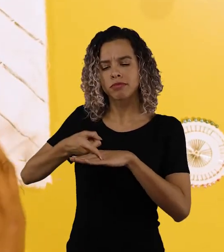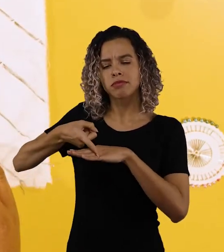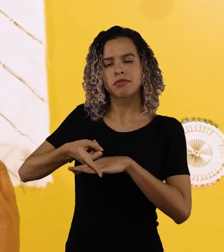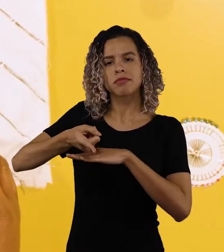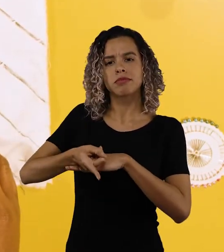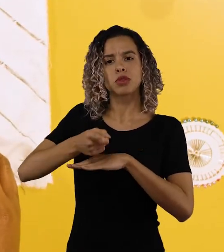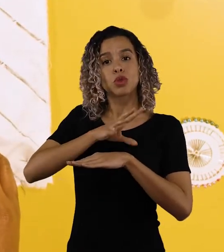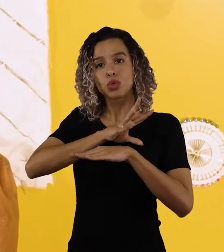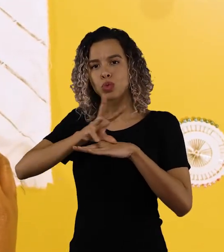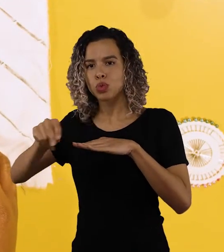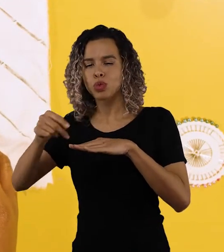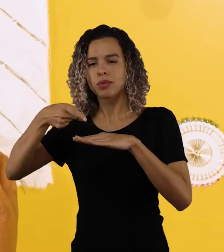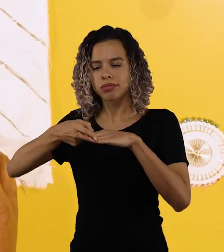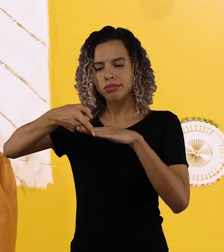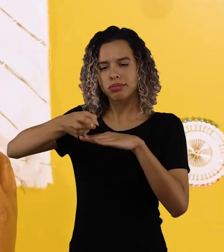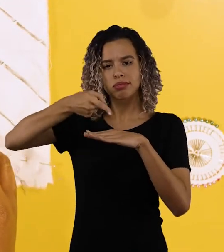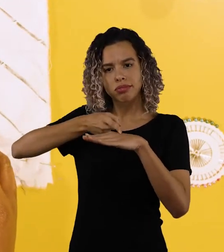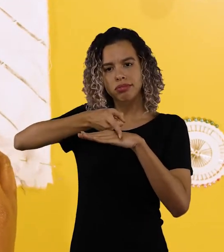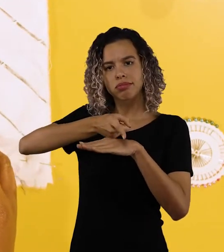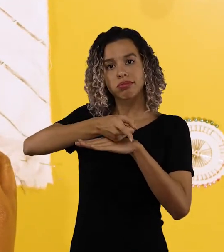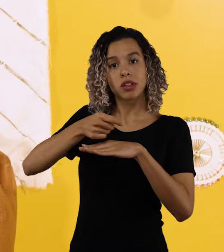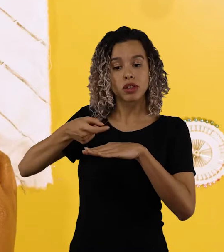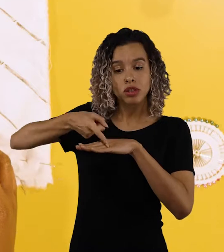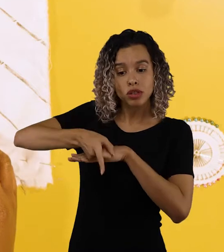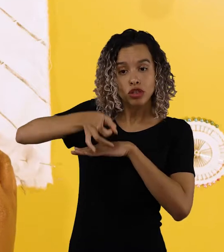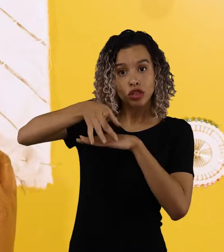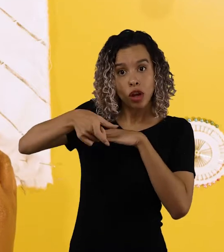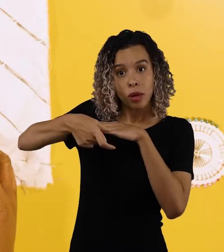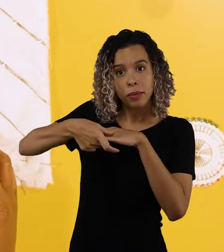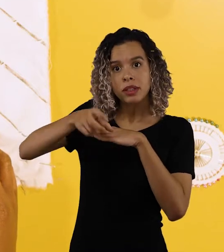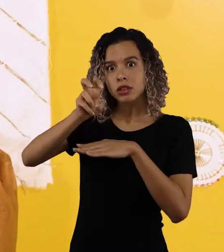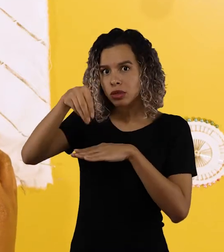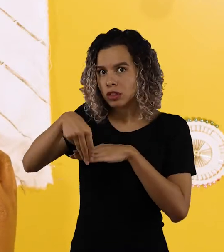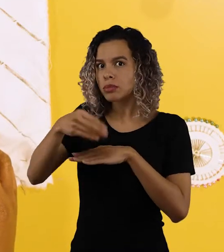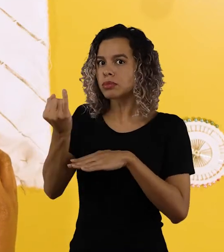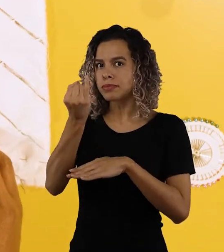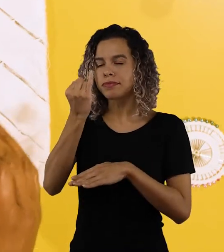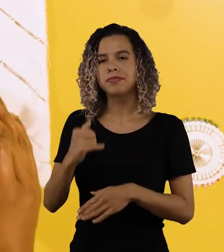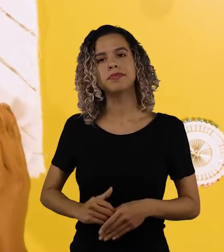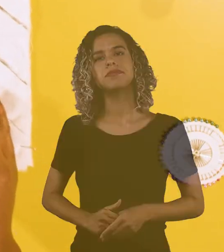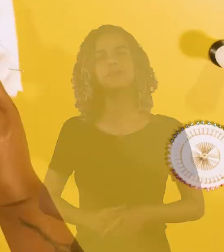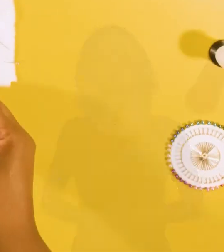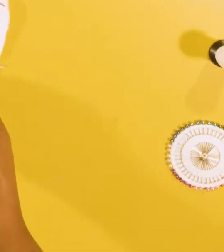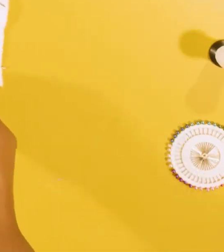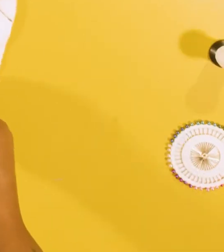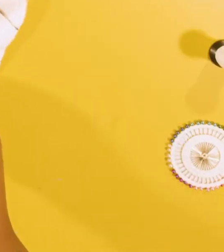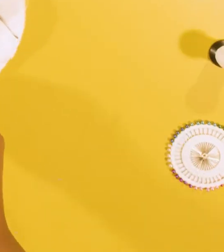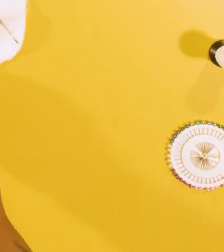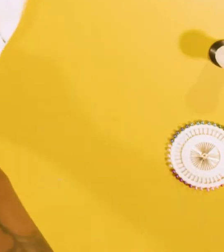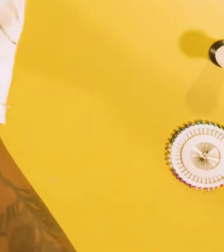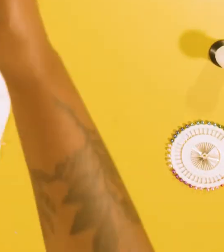outros alinhavados. Sempre lembrando de deixar uma sobra de mais ou menos 5 centímetros.